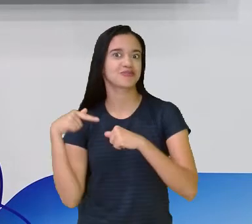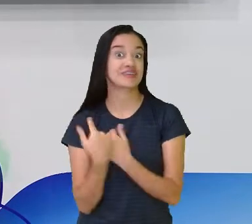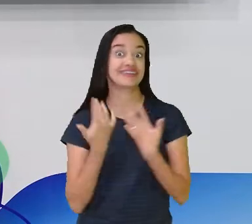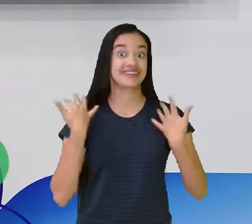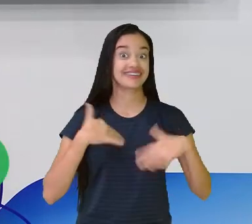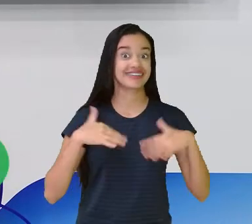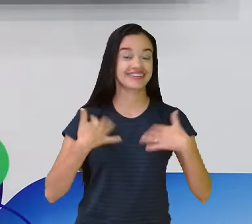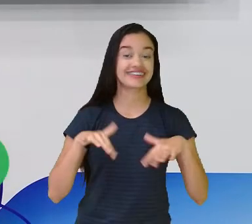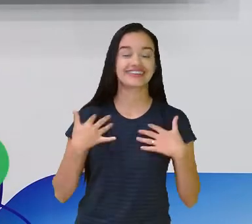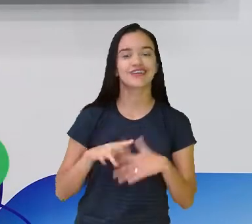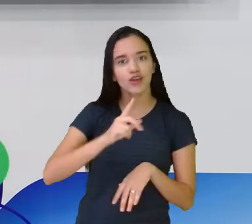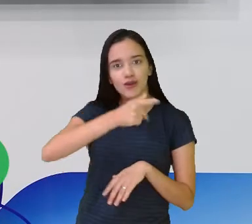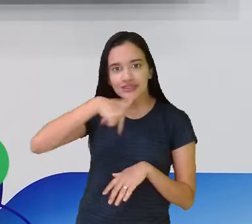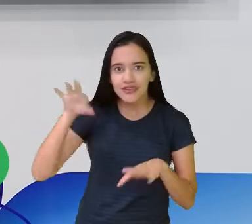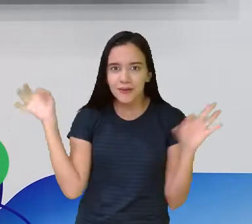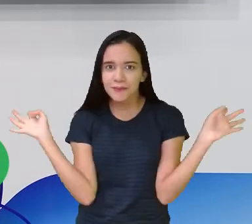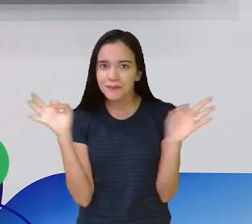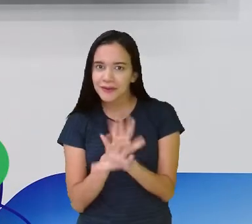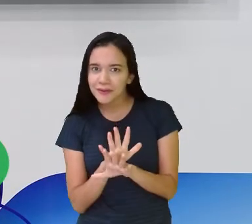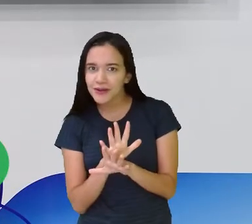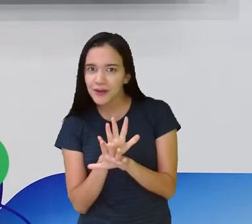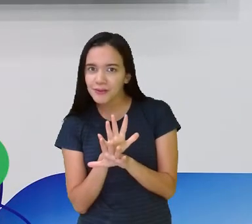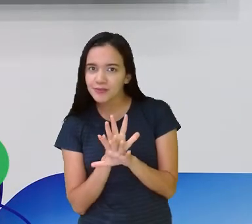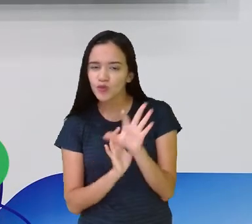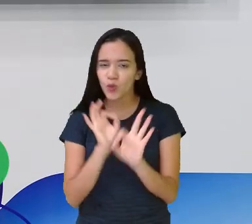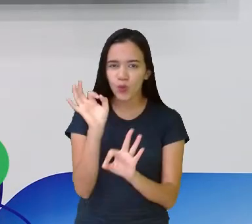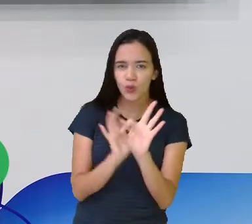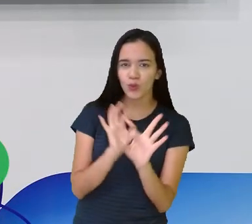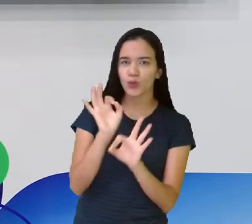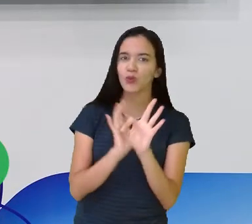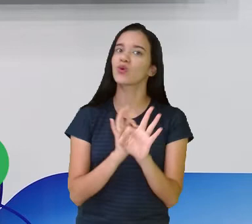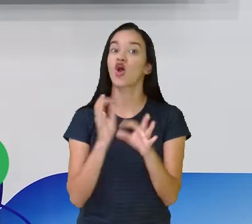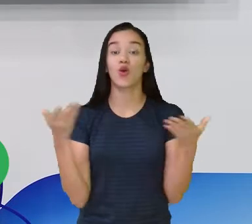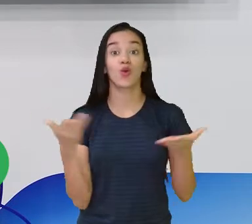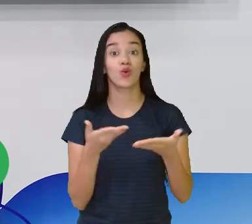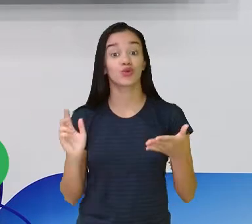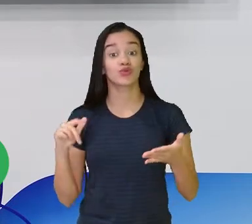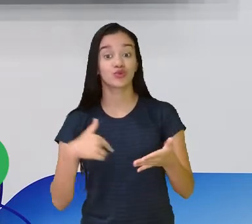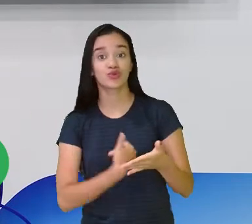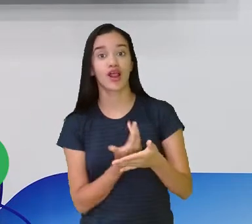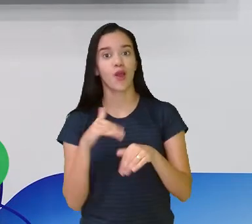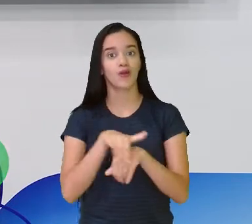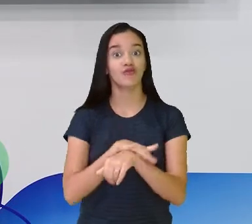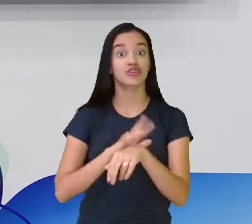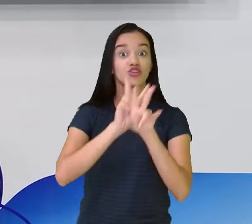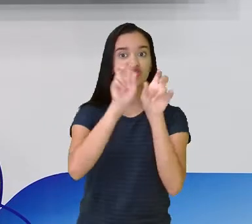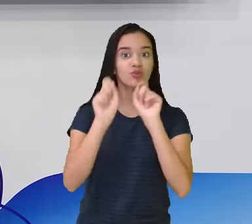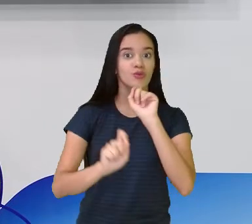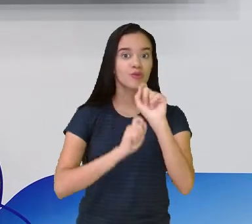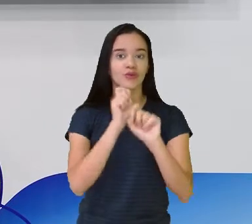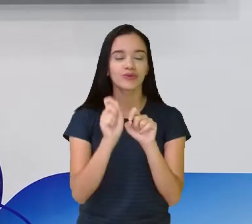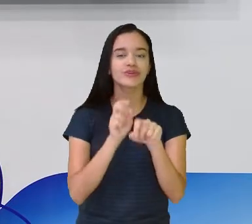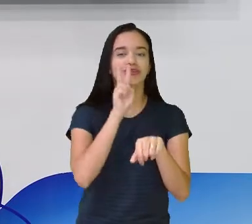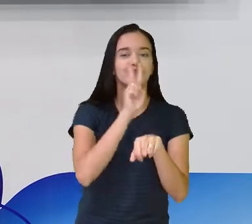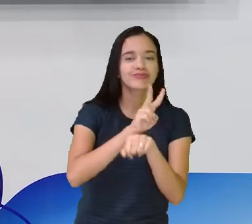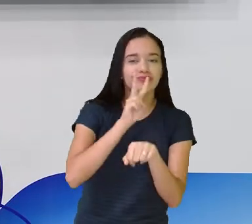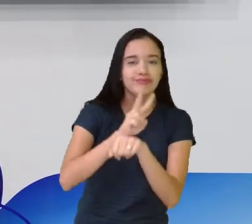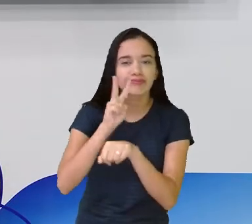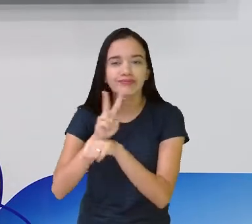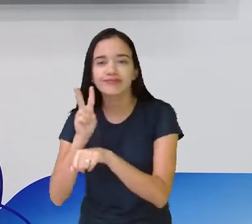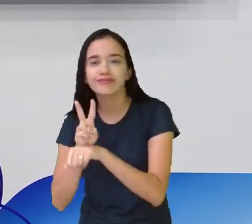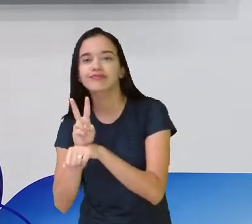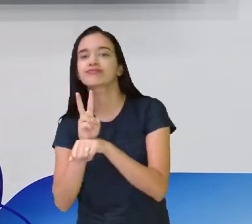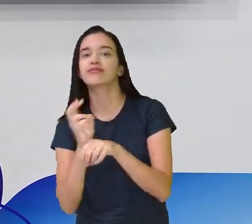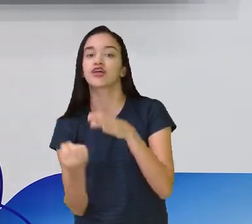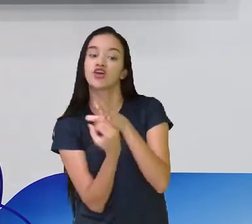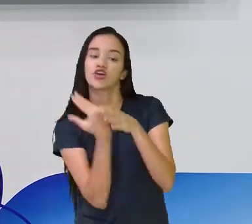Geografia. Vocês estão preparados aí? Estão prontos? Estão prontas? Hoje nós iremos conversar sobre a conservação e